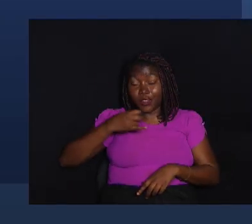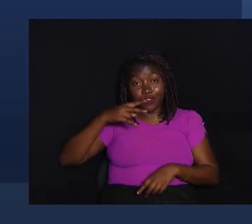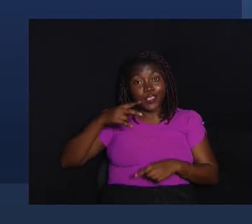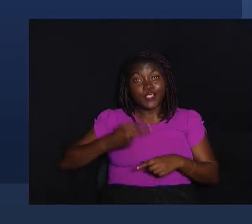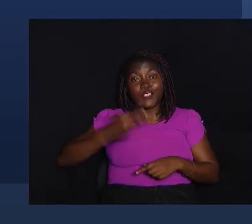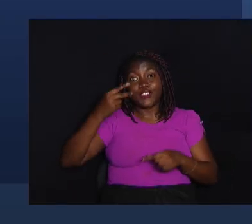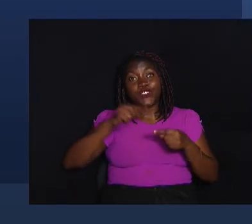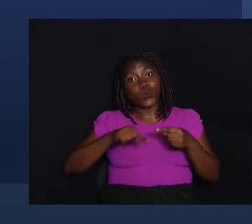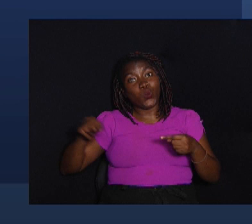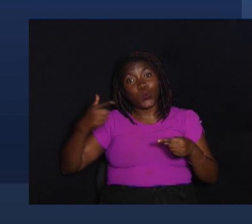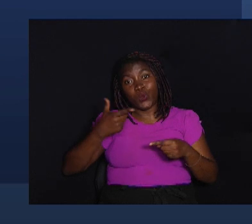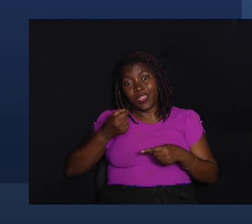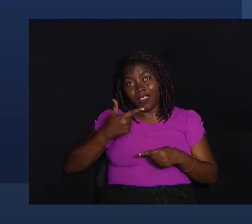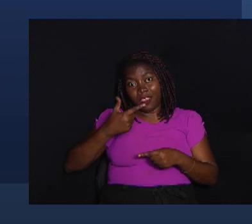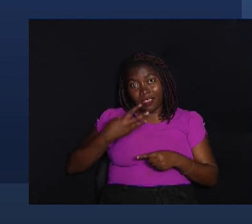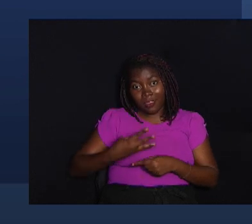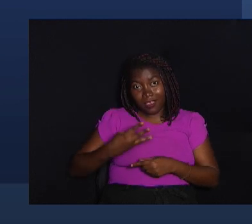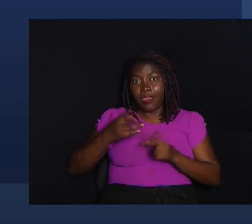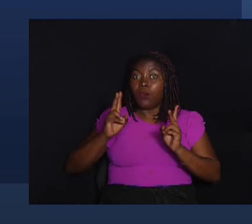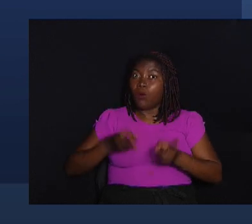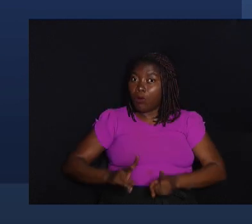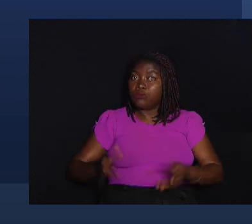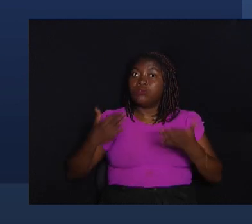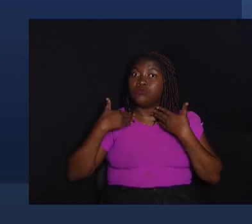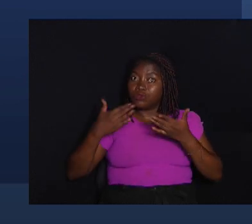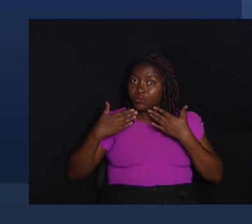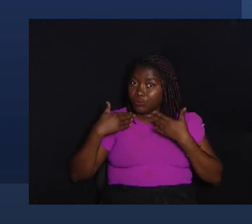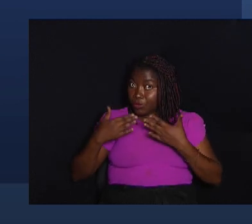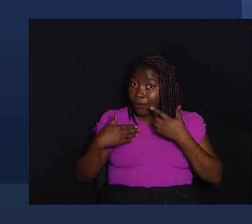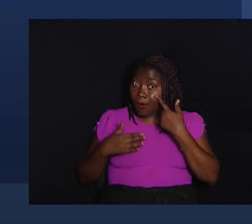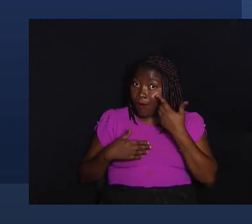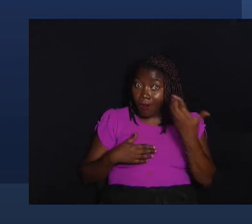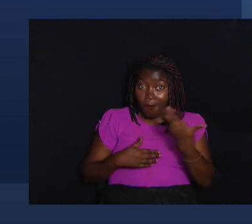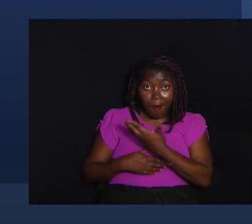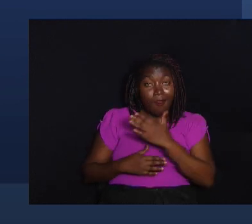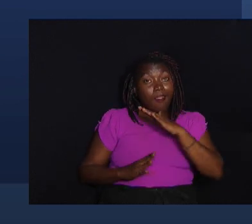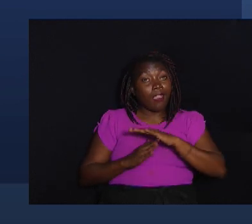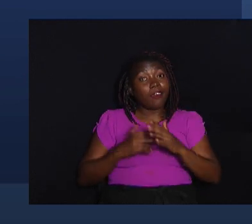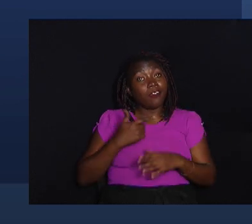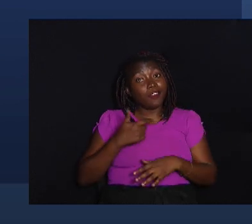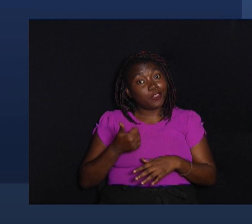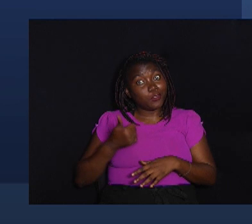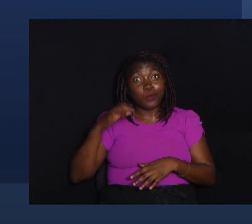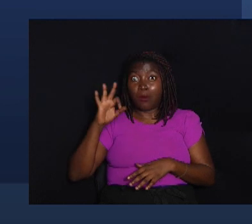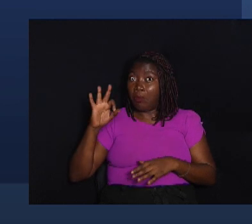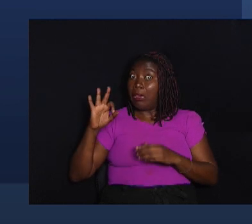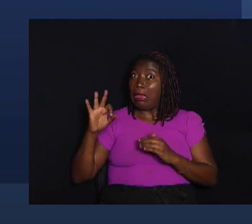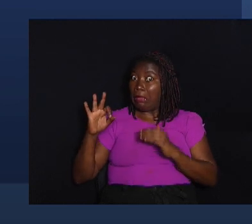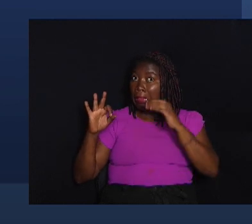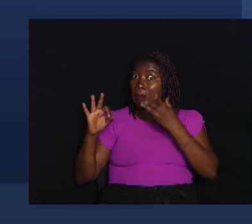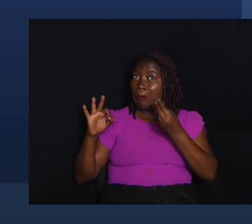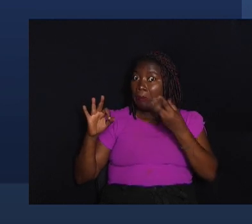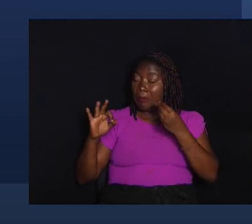de 2024, continua quente, hein? Mínima de 21 graus, já é uma mínima elevada. Ao longo do